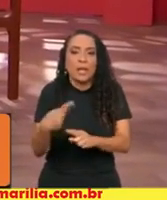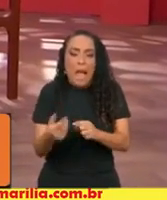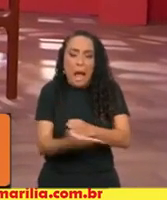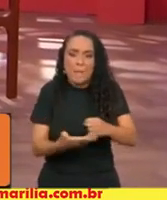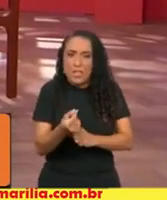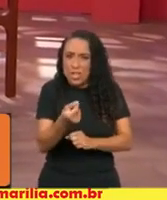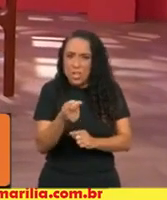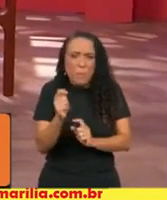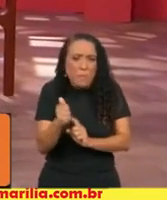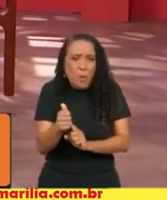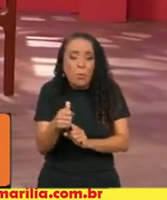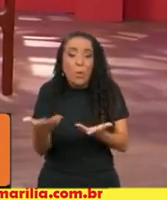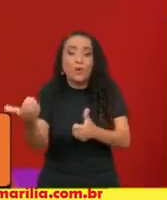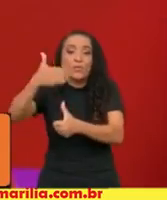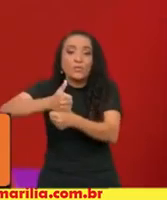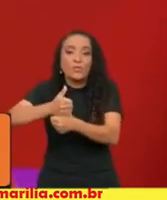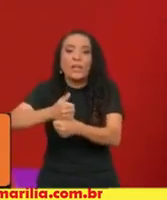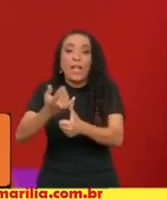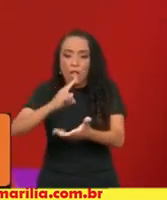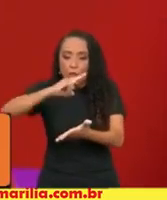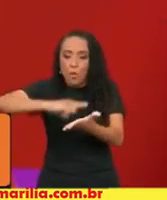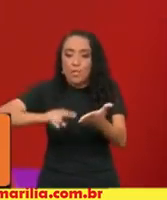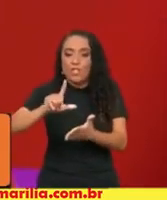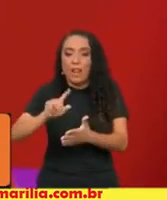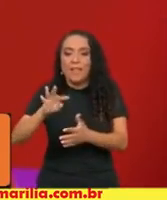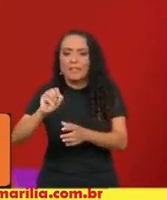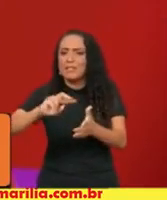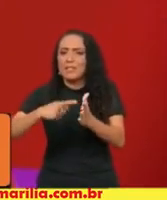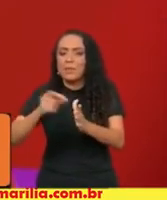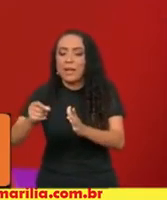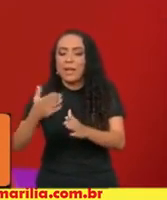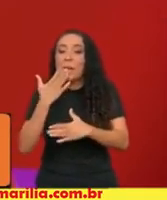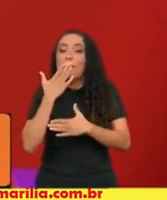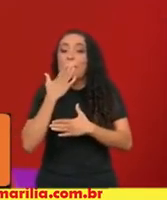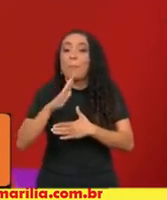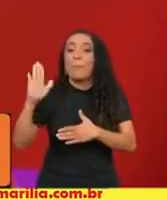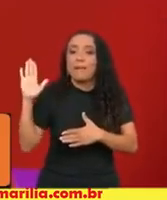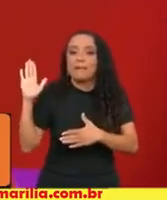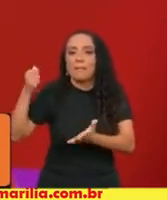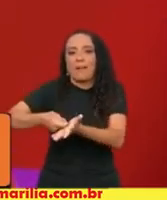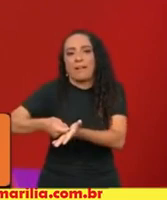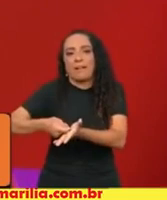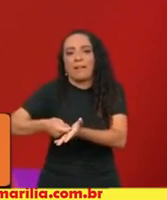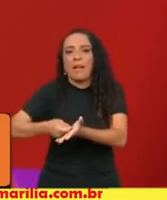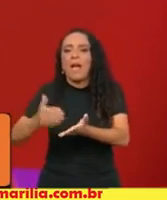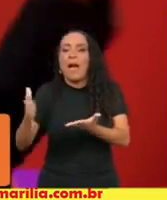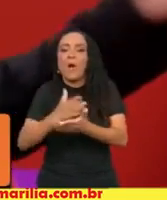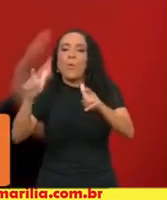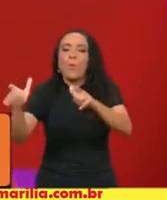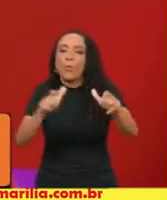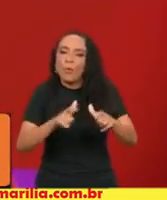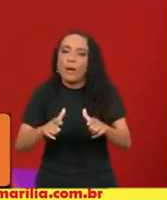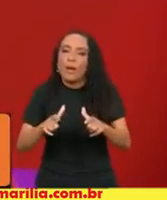Império do Brasil. Qual foi o substituto? As letras. E o que são essas letras? Promessas de pagamento. Em algum lugar escoradas